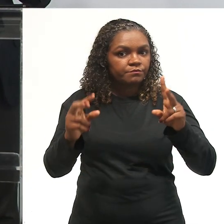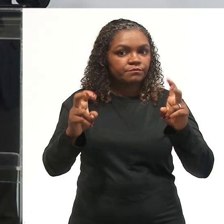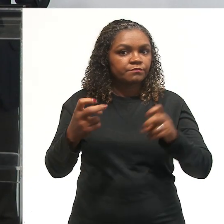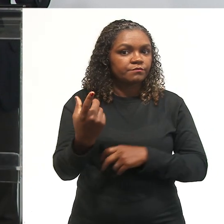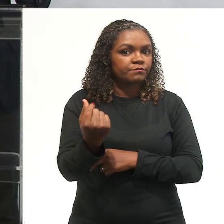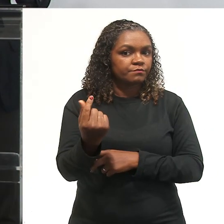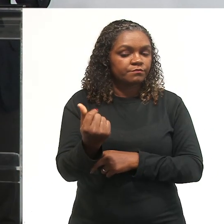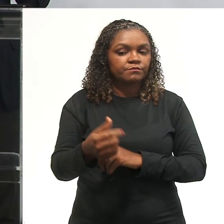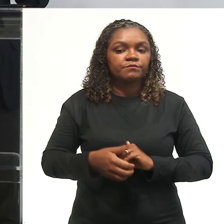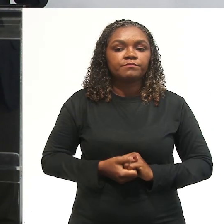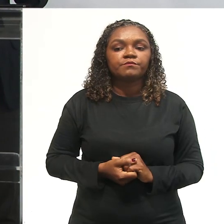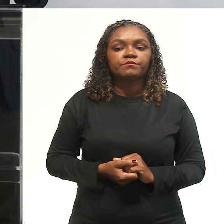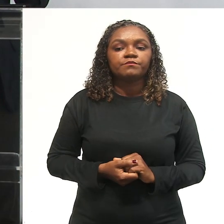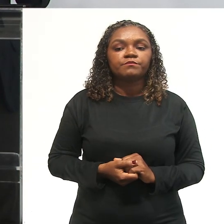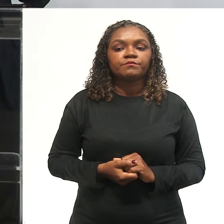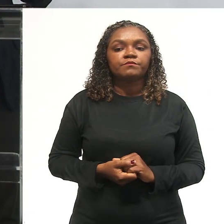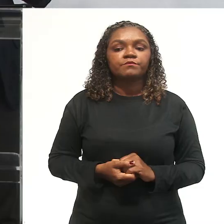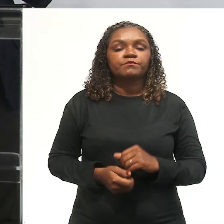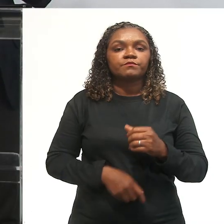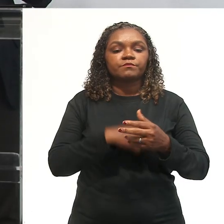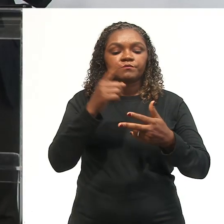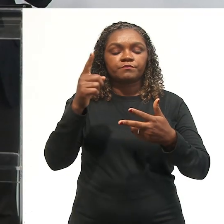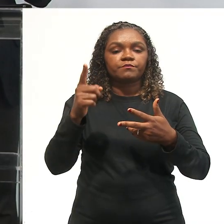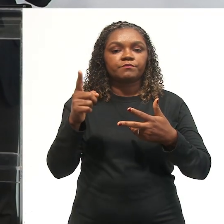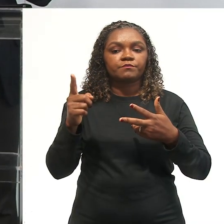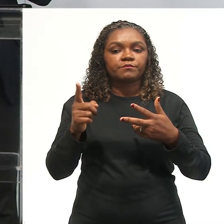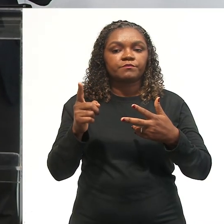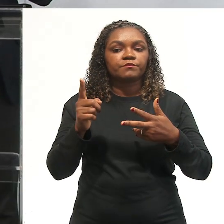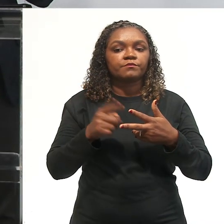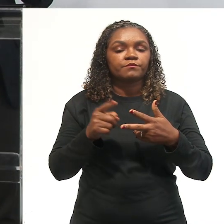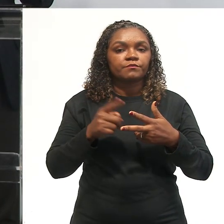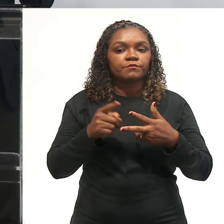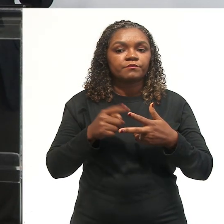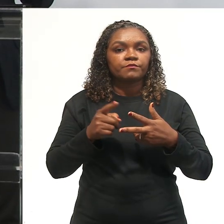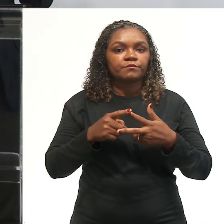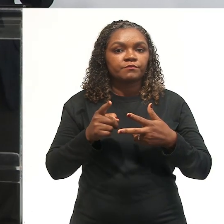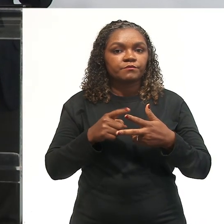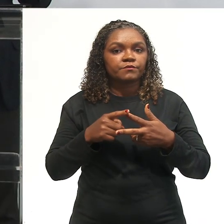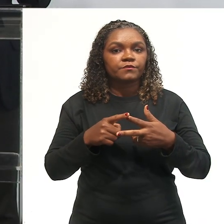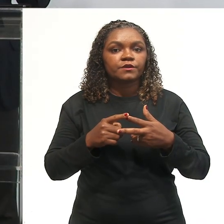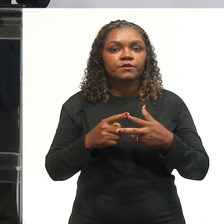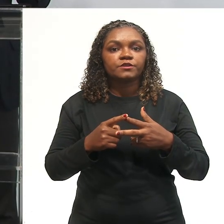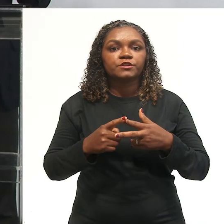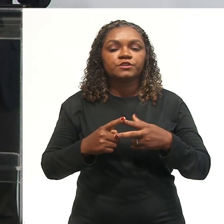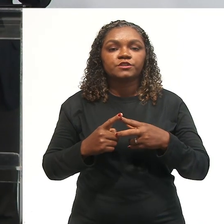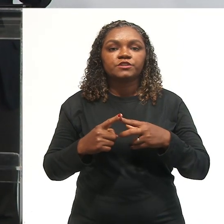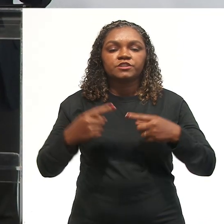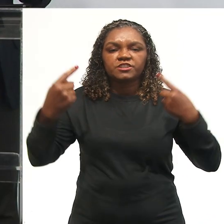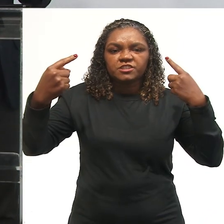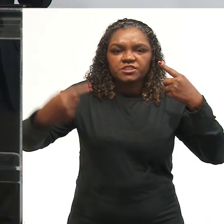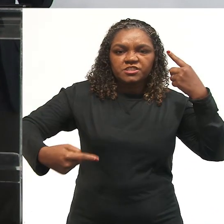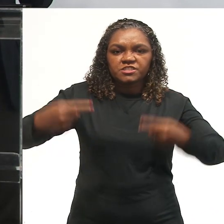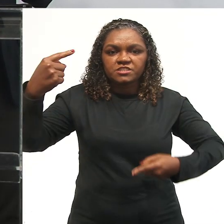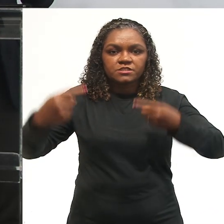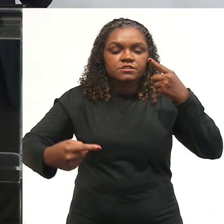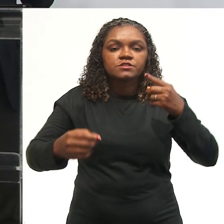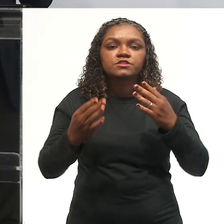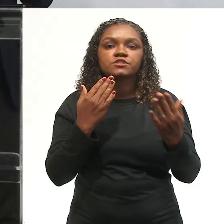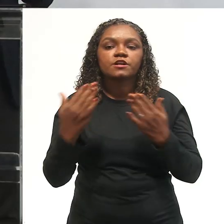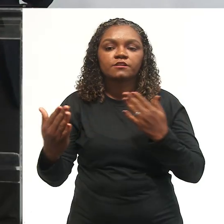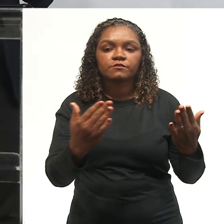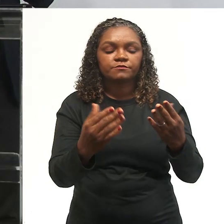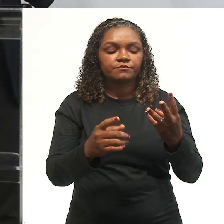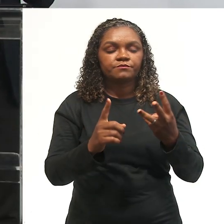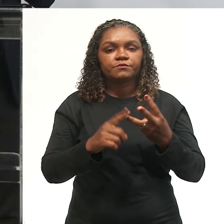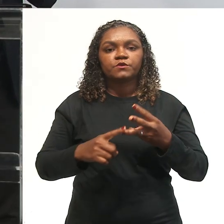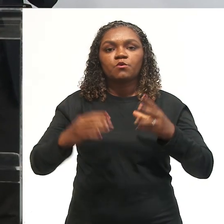Nós falamos também a respeito do diálogo competitivo, também falamos a respeito do